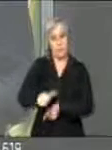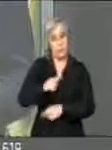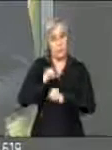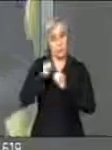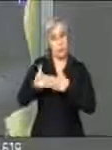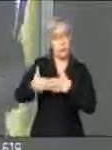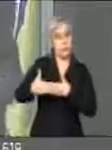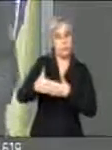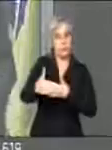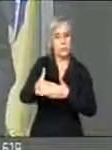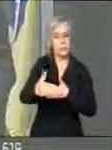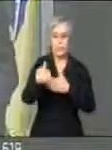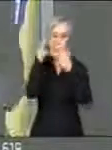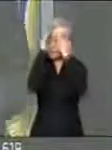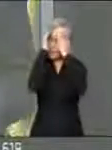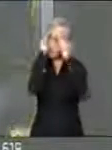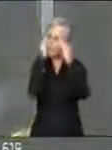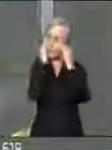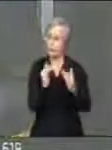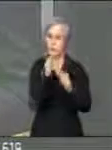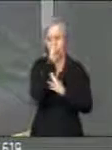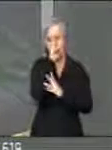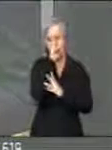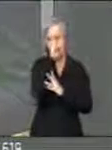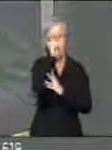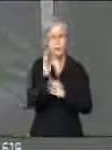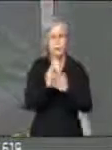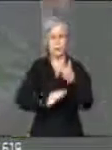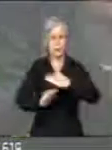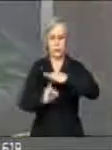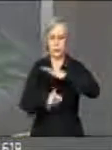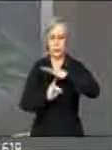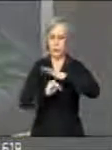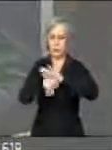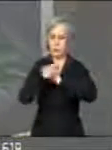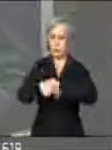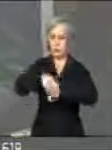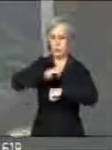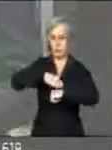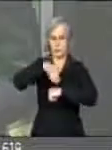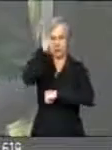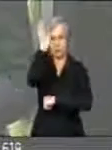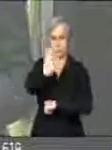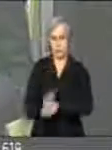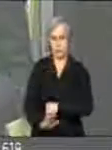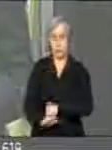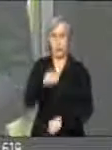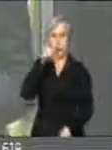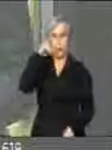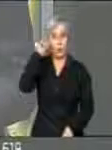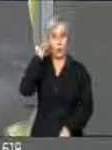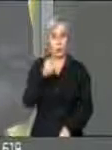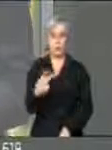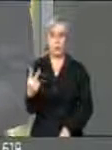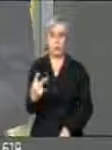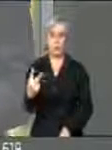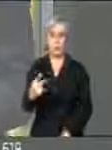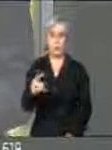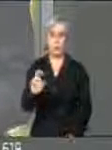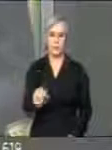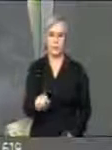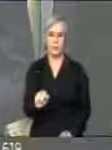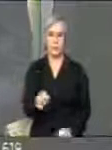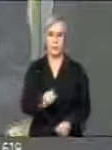respeitabilidade e a força de nossas instituições. Ontem, pela segunda vez,